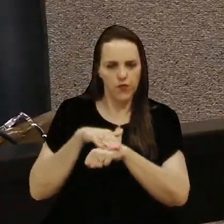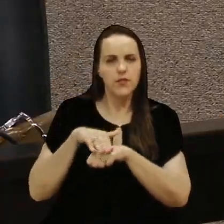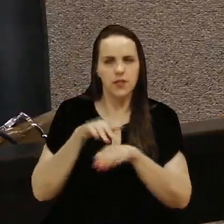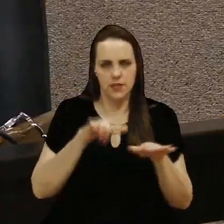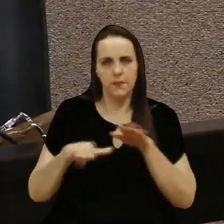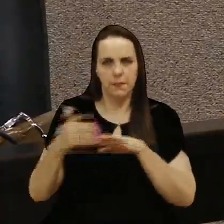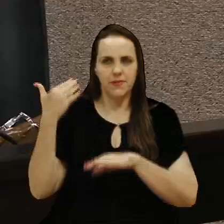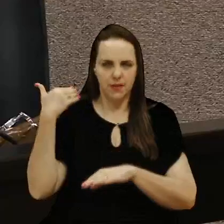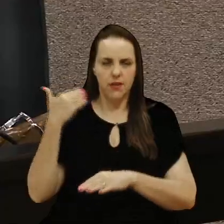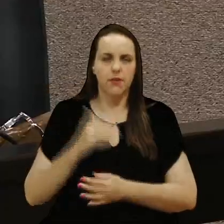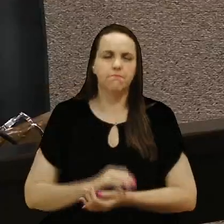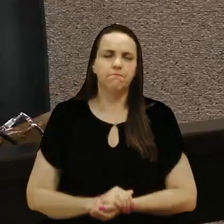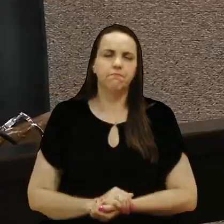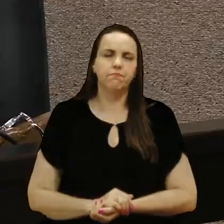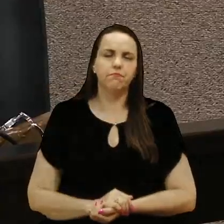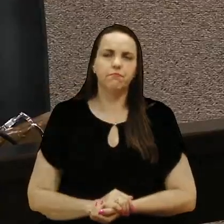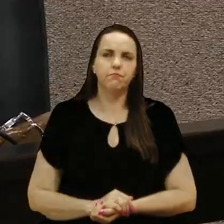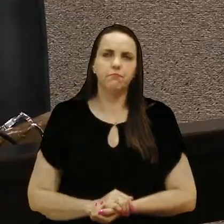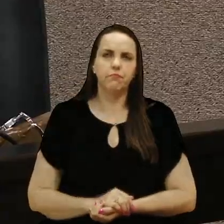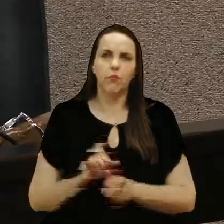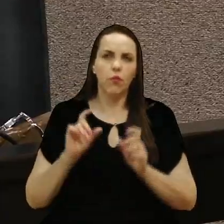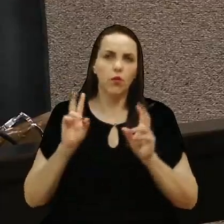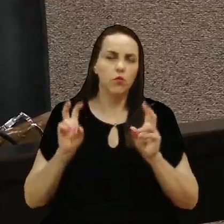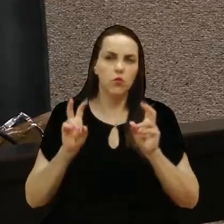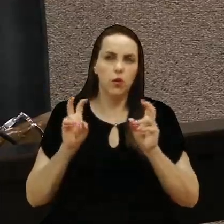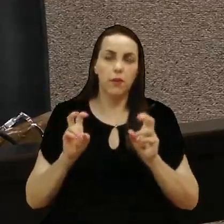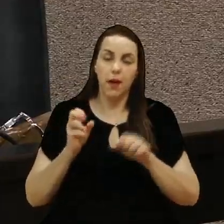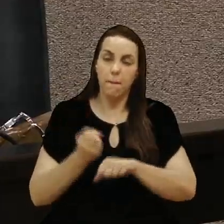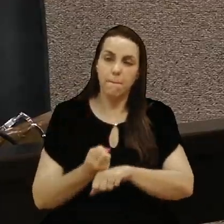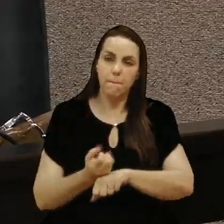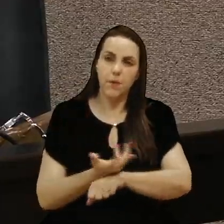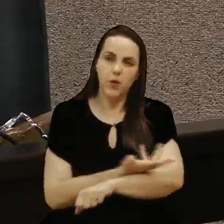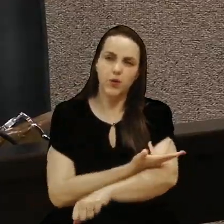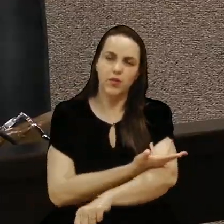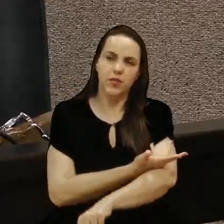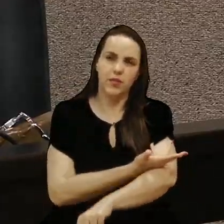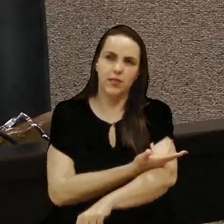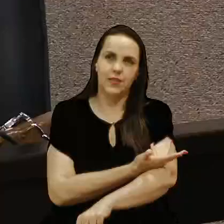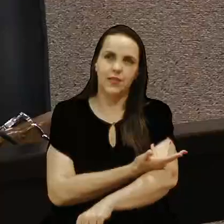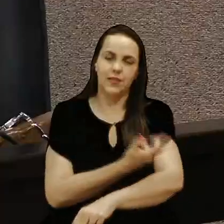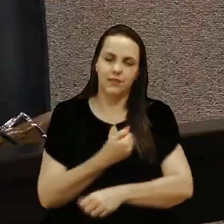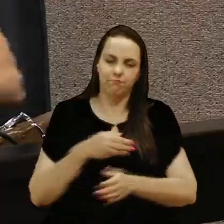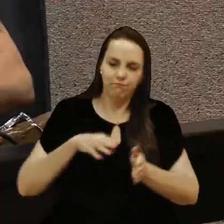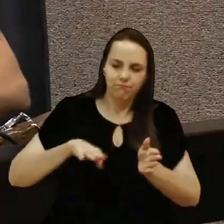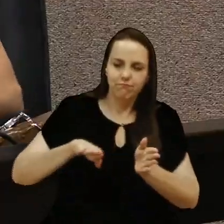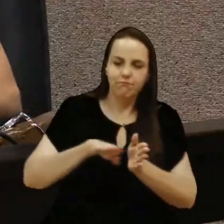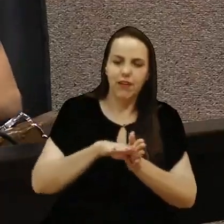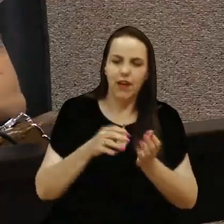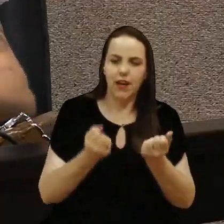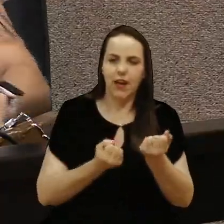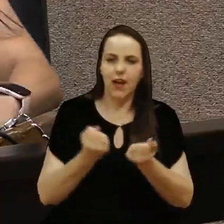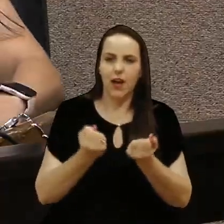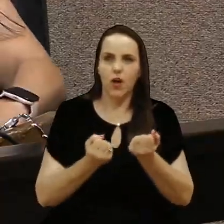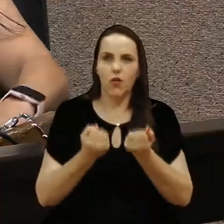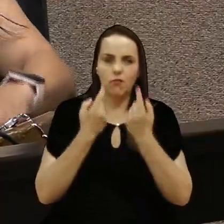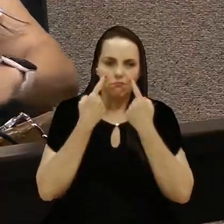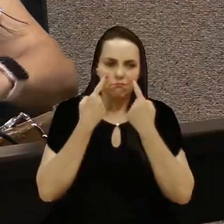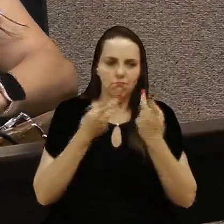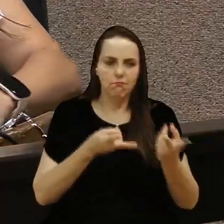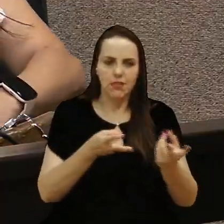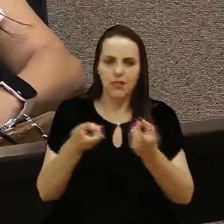passada ainda, sobre como era emocionante, né, tu estacionar o carro e verificar o número